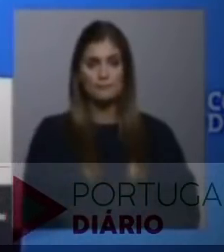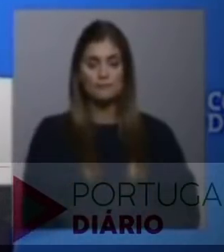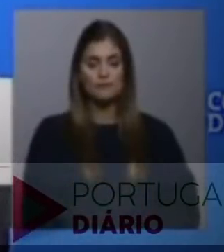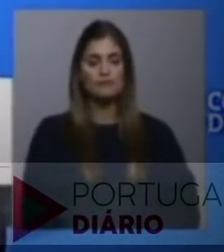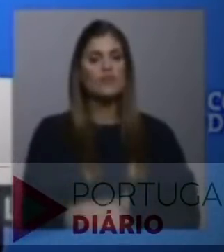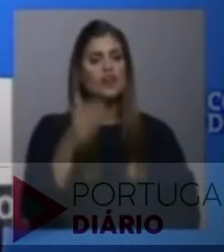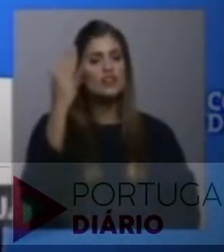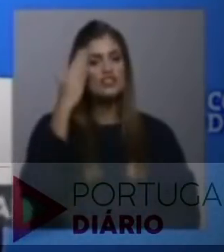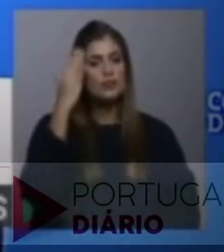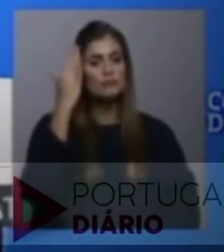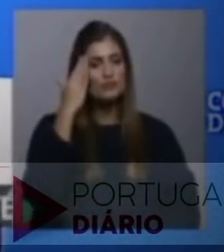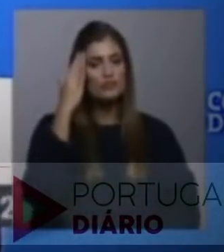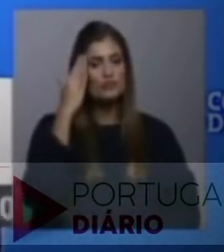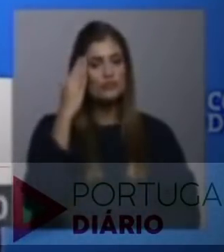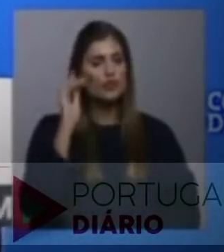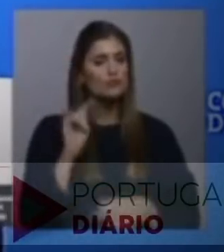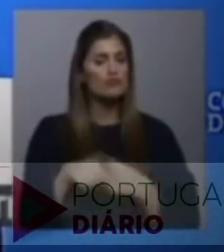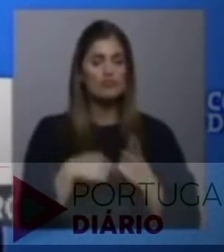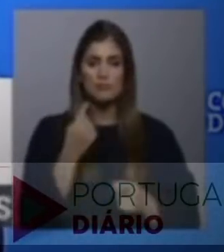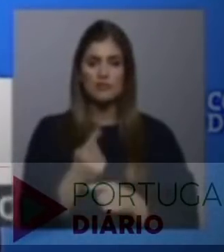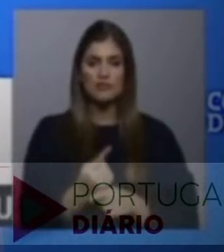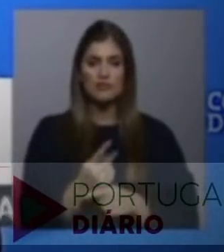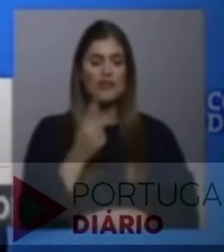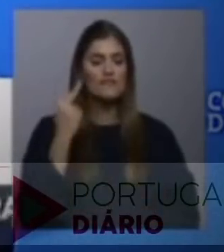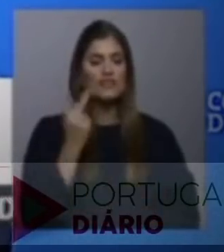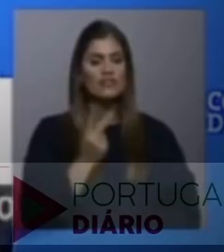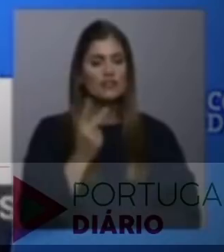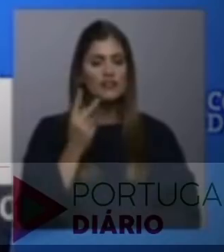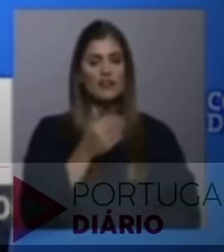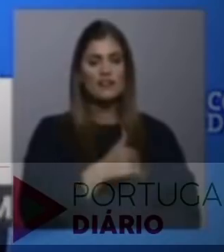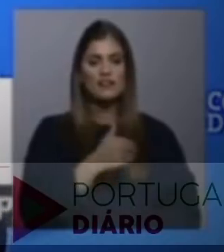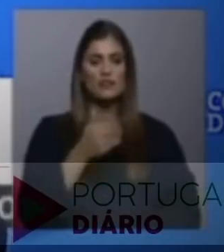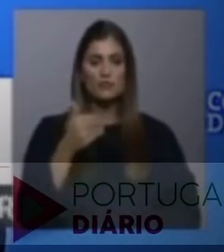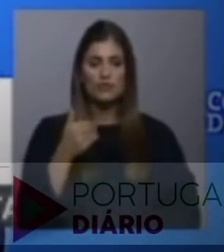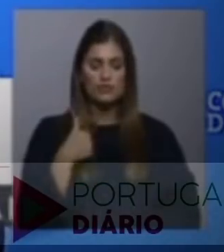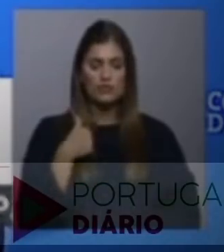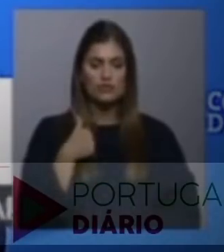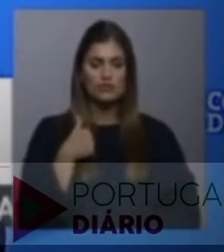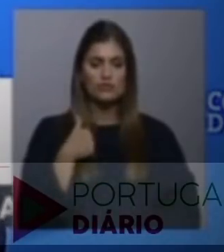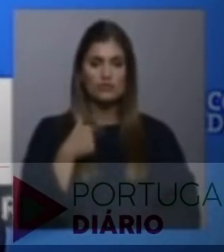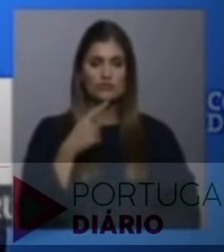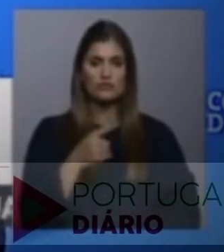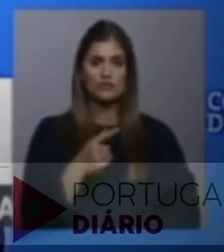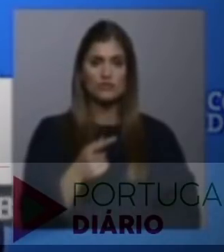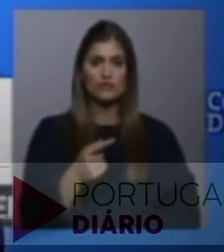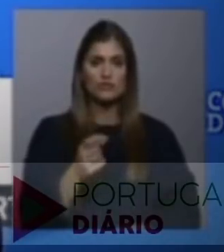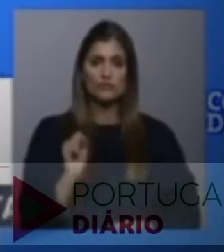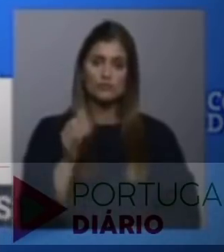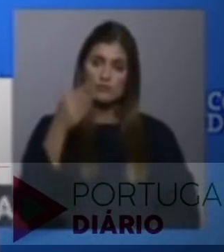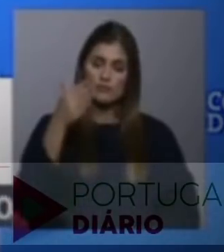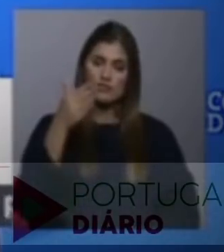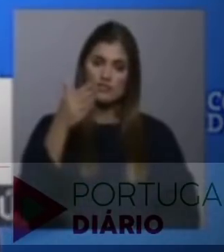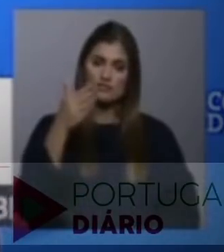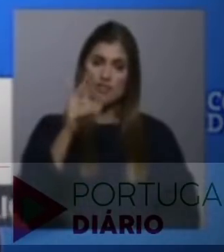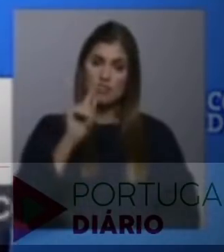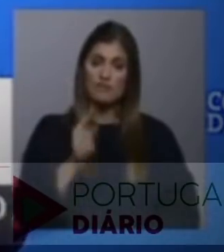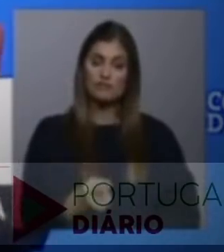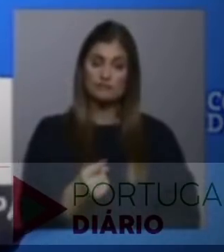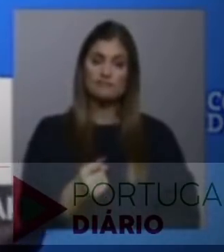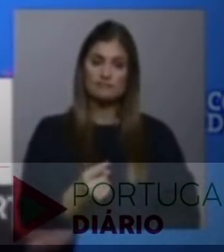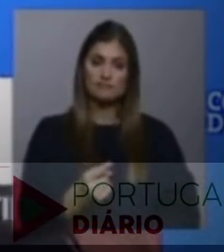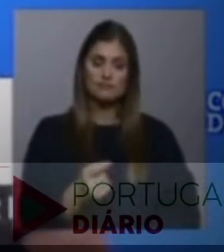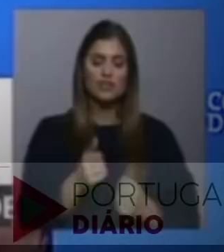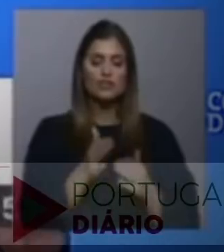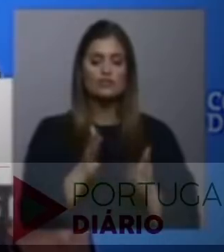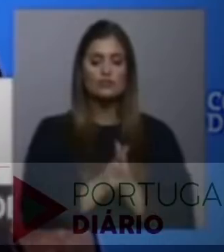Julgamos que, como sempre, a vida, a saúde, são os bens que temos que colocar em primeiro lugar e que